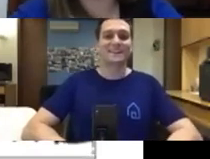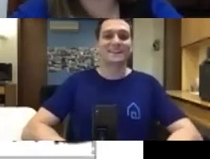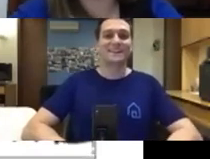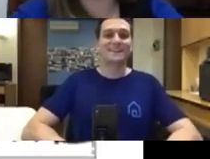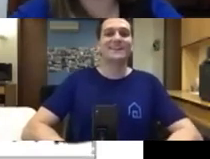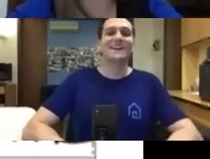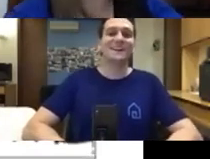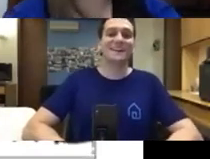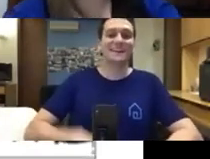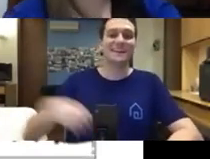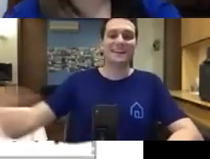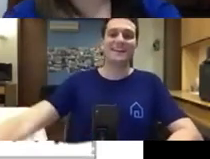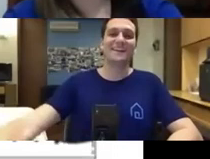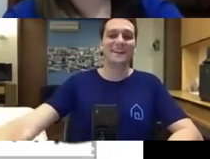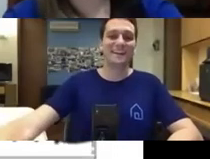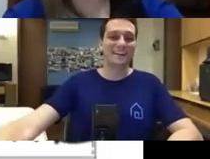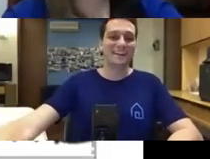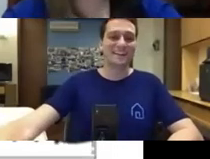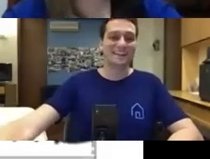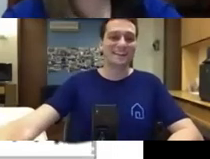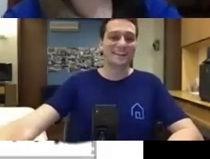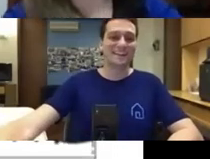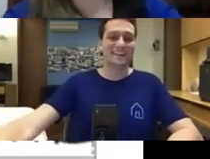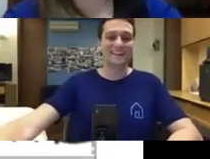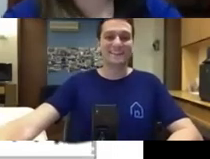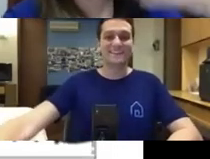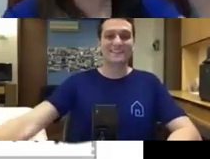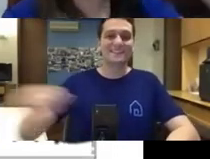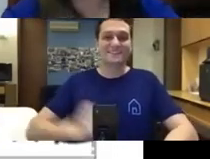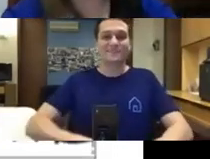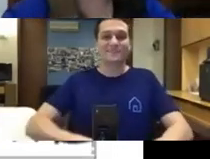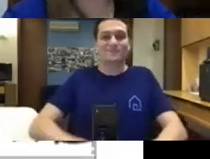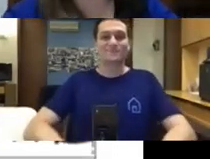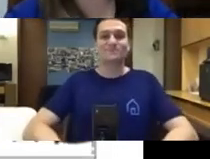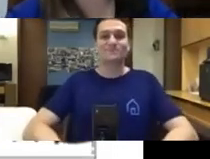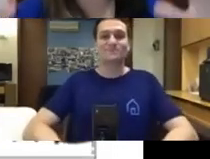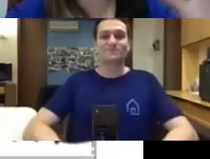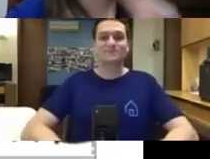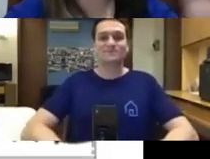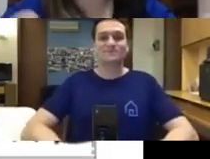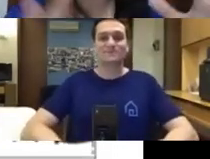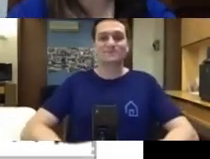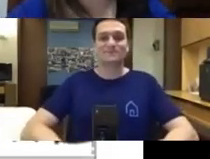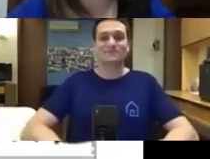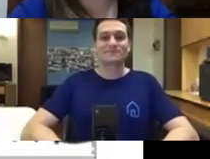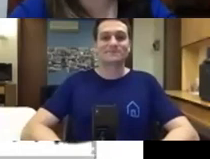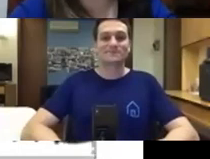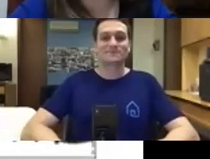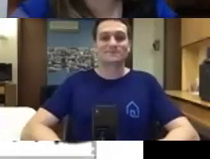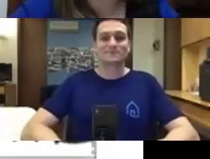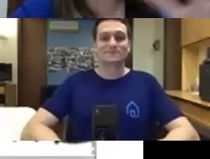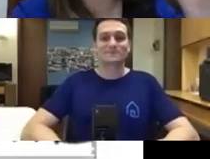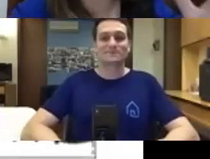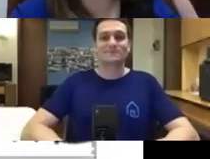que... Não, tranquilo. Eu vou pedir uma ajuda aí justamente nessas perguntas aí, que eu estou concentrada às vezes